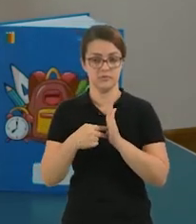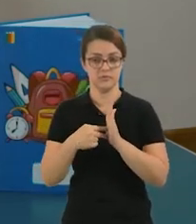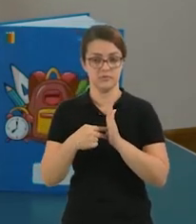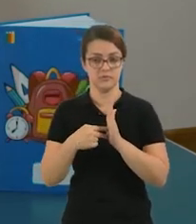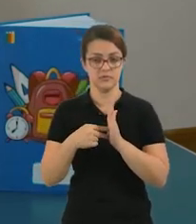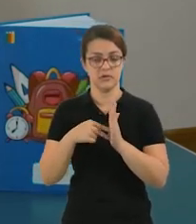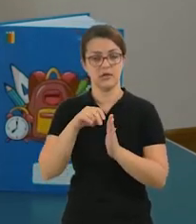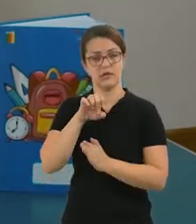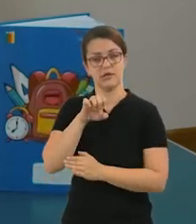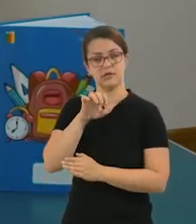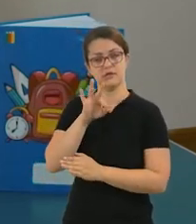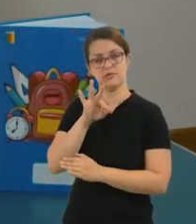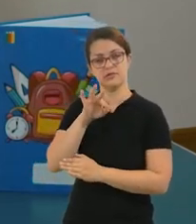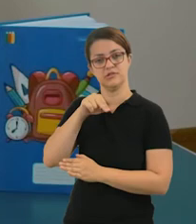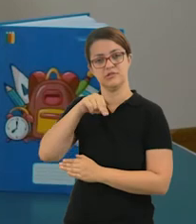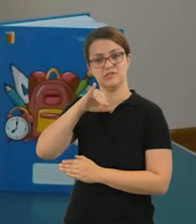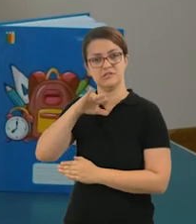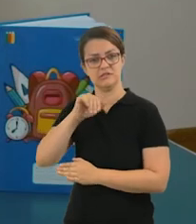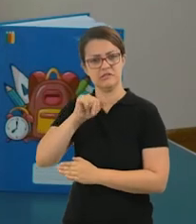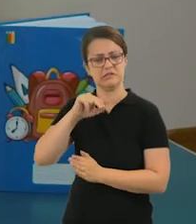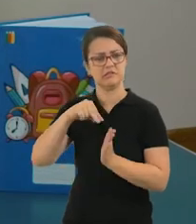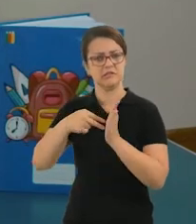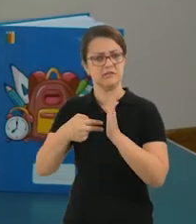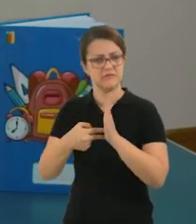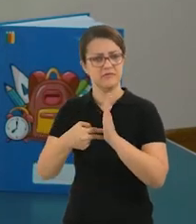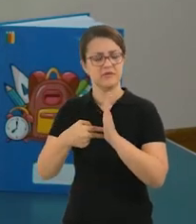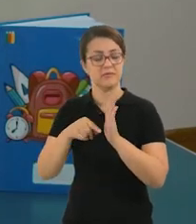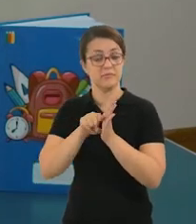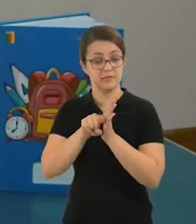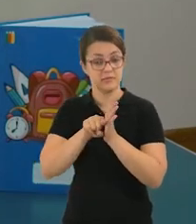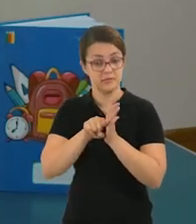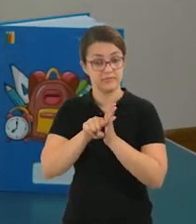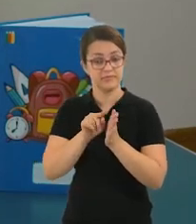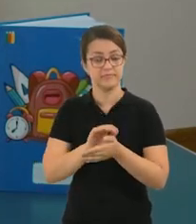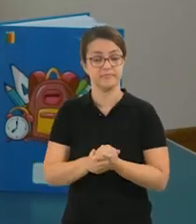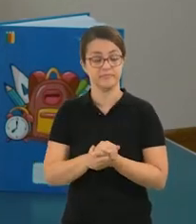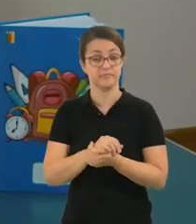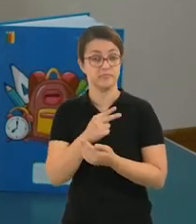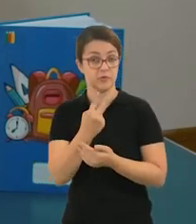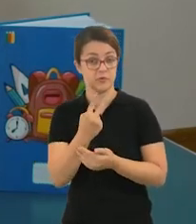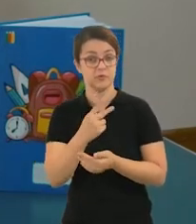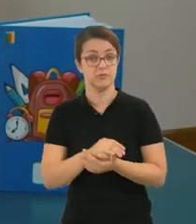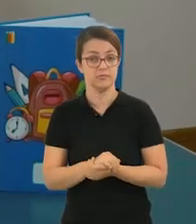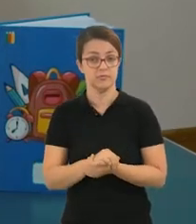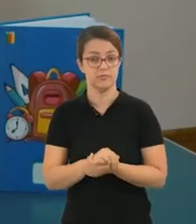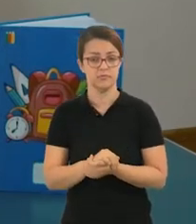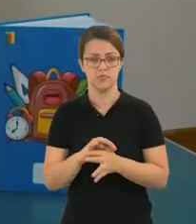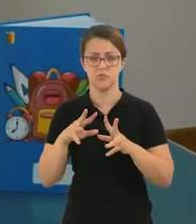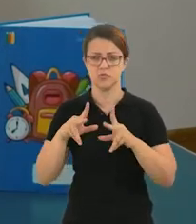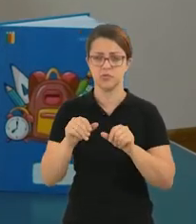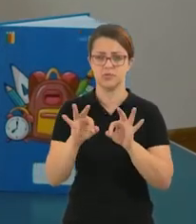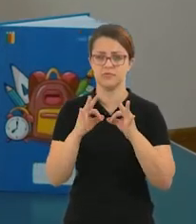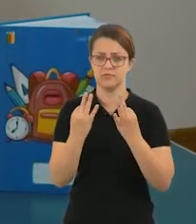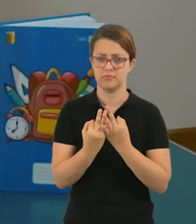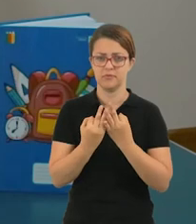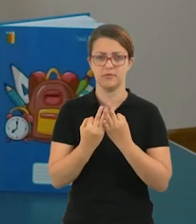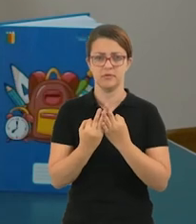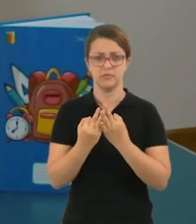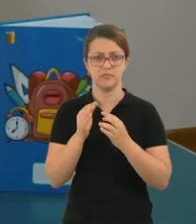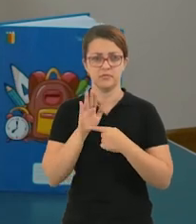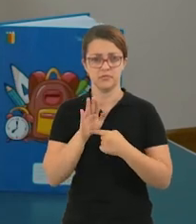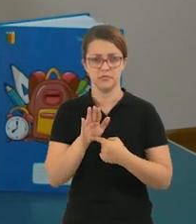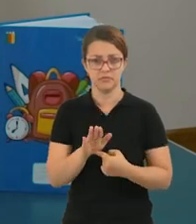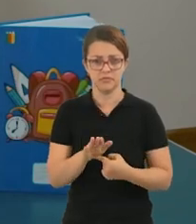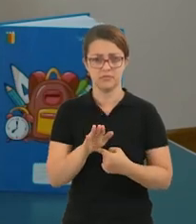significado da palavra etnia. Isso vai ajudar você a resolver essa atividade. 2. Todas as famílias